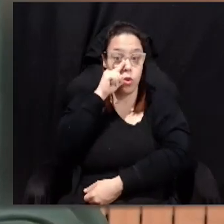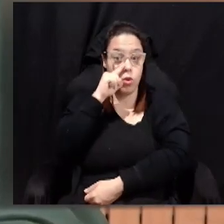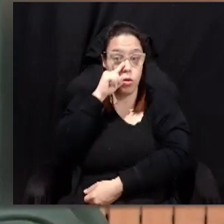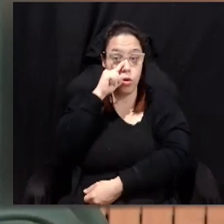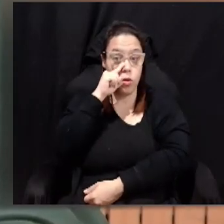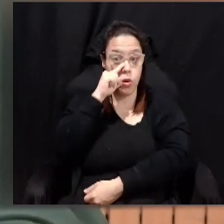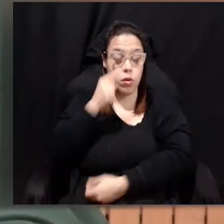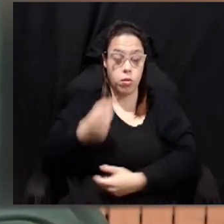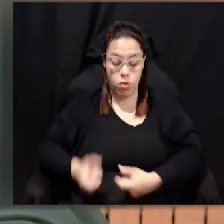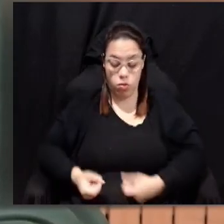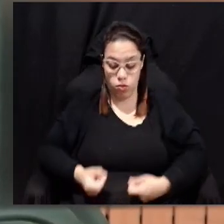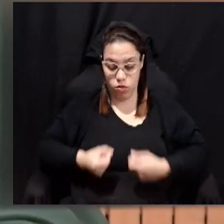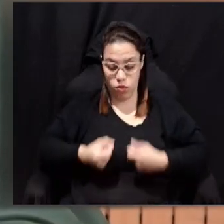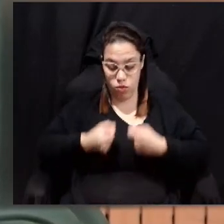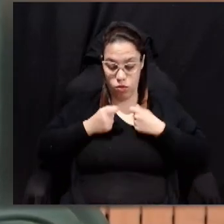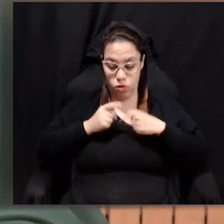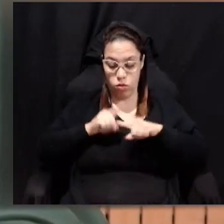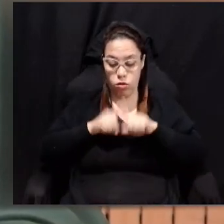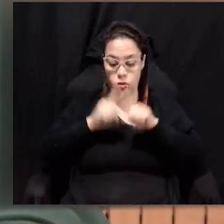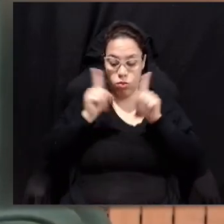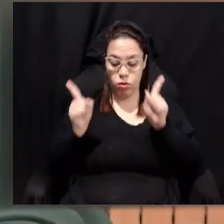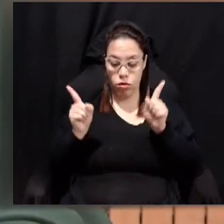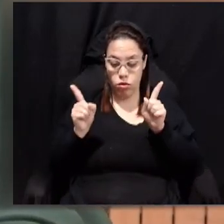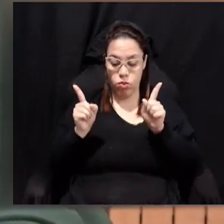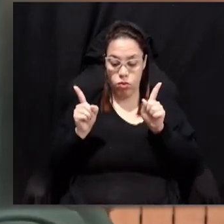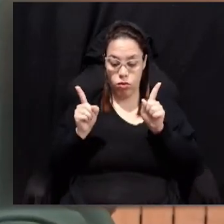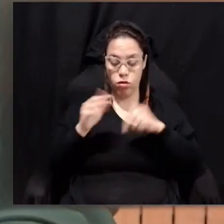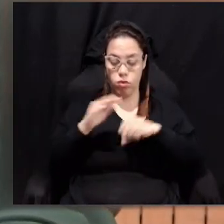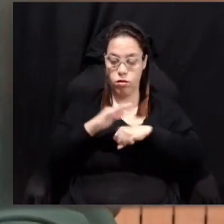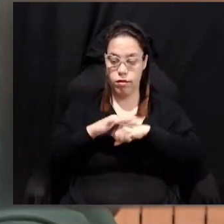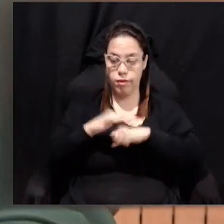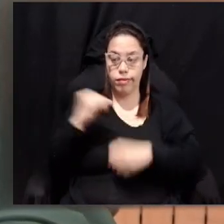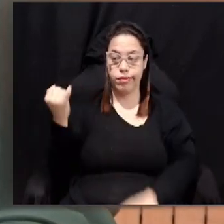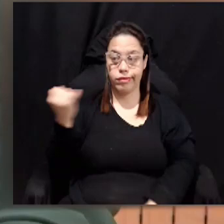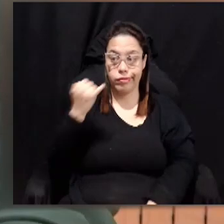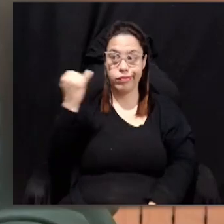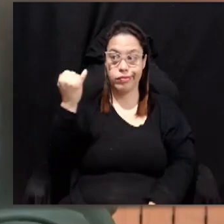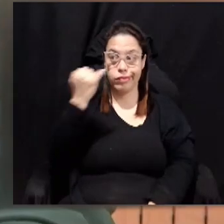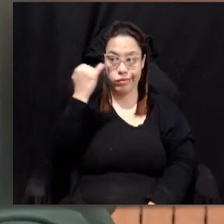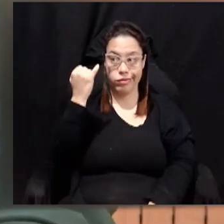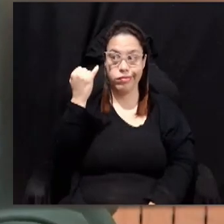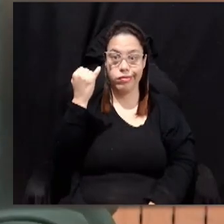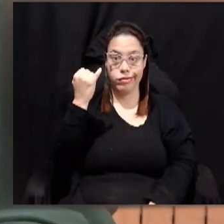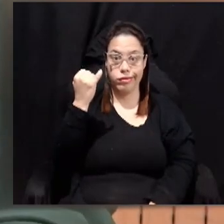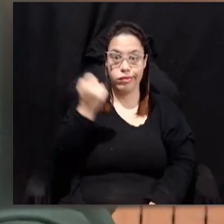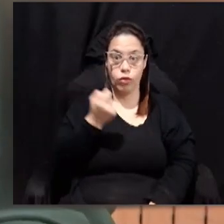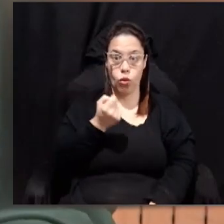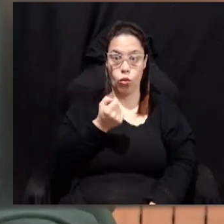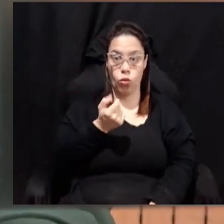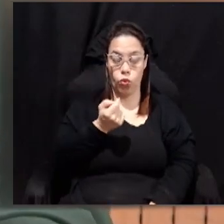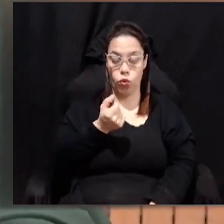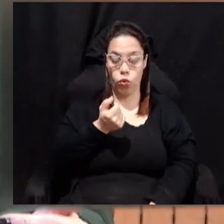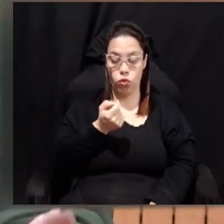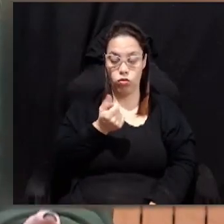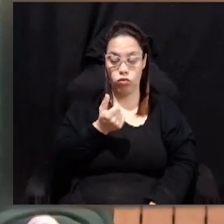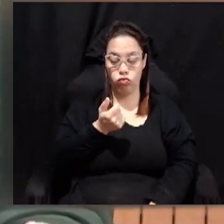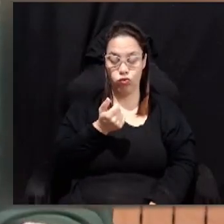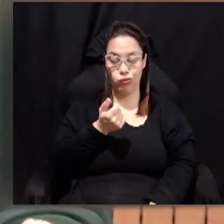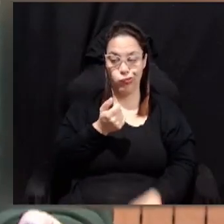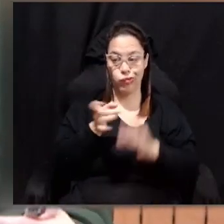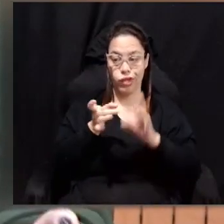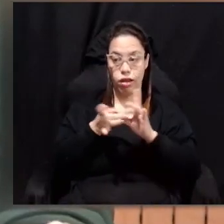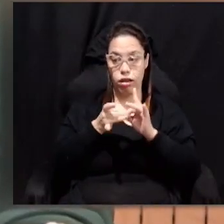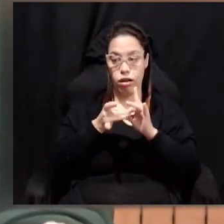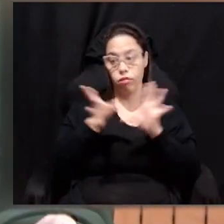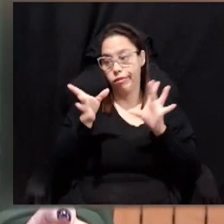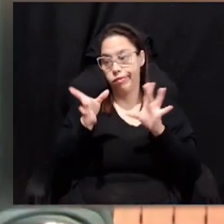mas também como uma patologia muito importante que a gente aborda muito pouco por serem drogas lícitas, né? O quanto que a gente